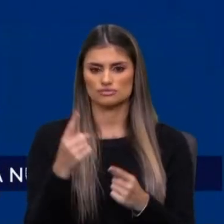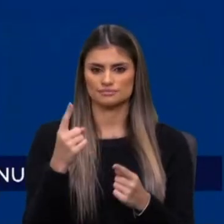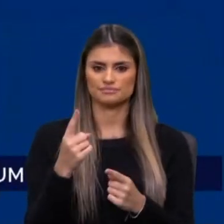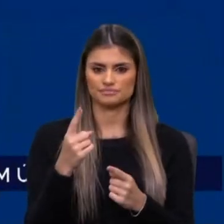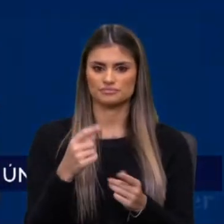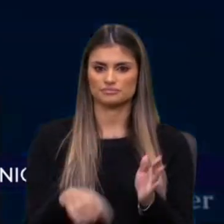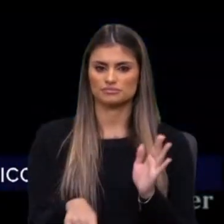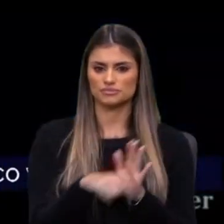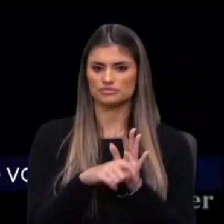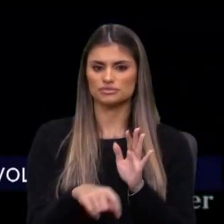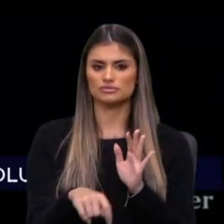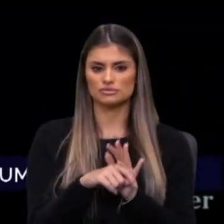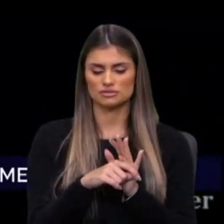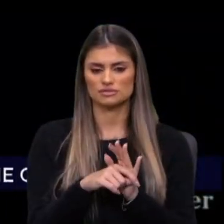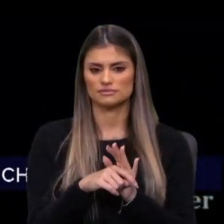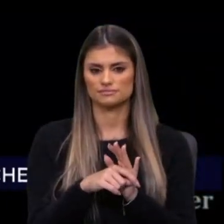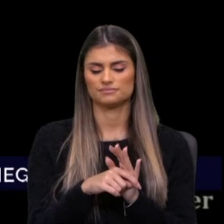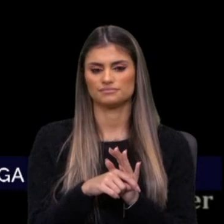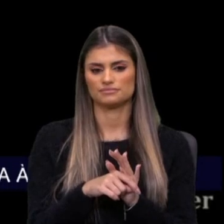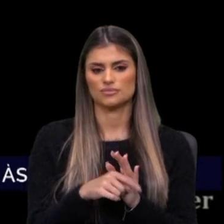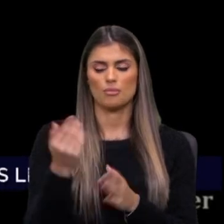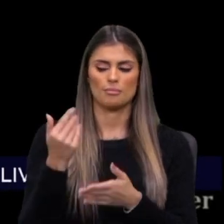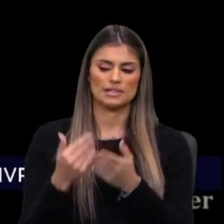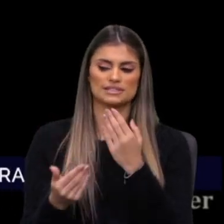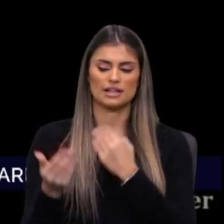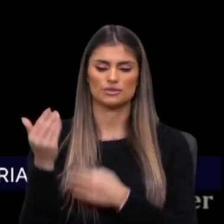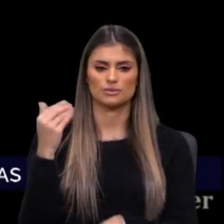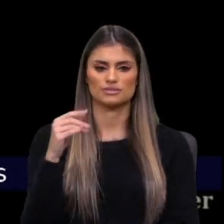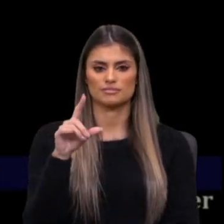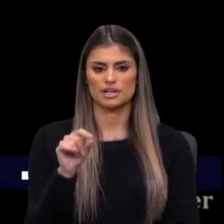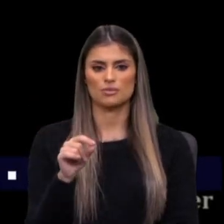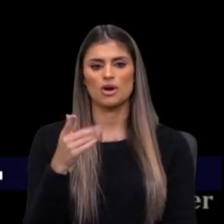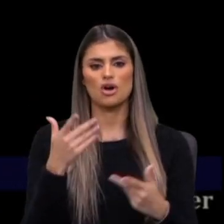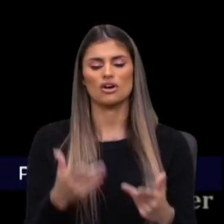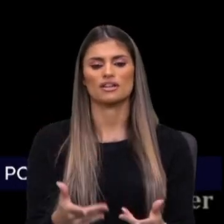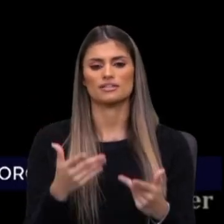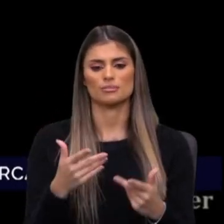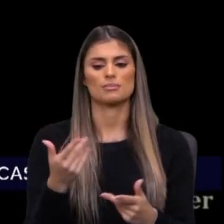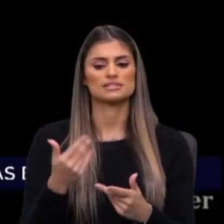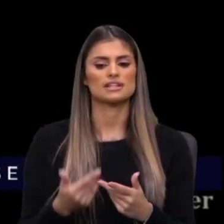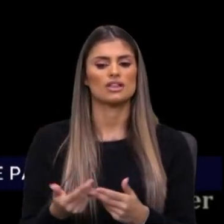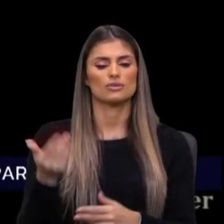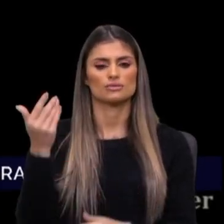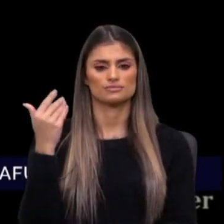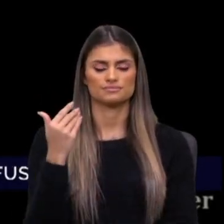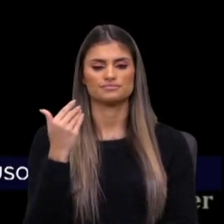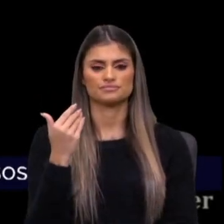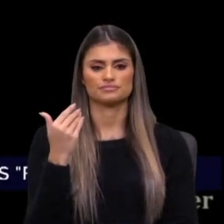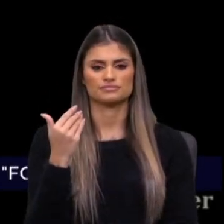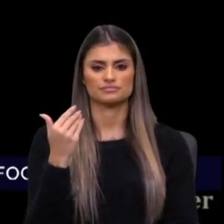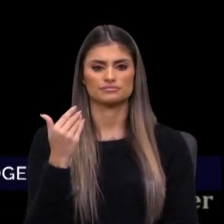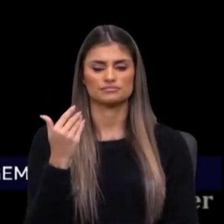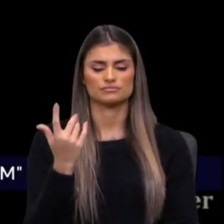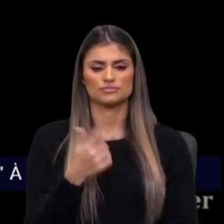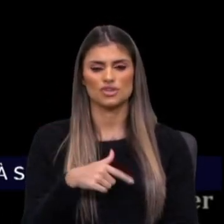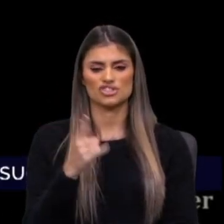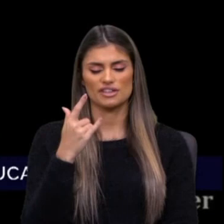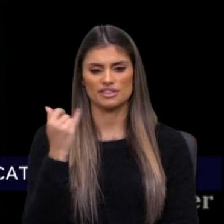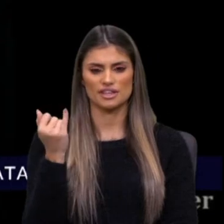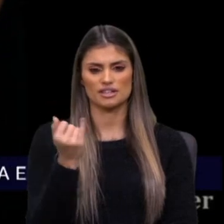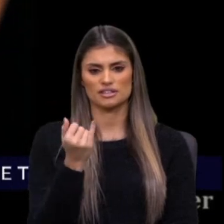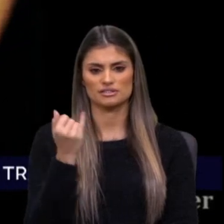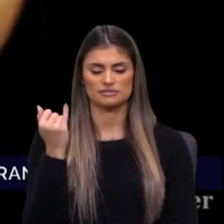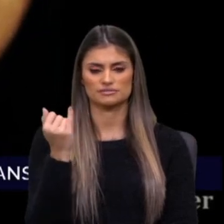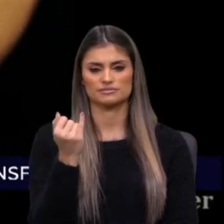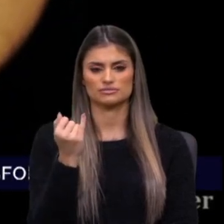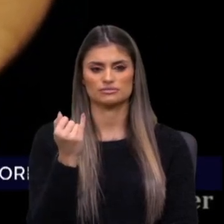provocador, cada vez mais enigmático, quer no seu passado, quer no presente. Passado. Há muito tempo que nós temos a ideia, que os astrónomos têm a